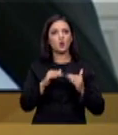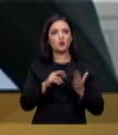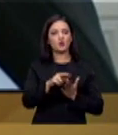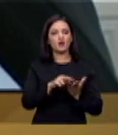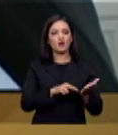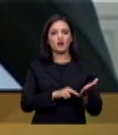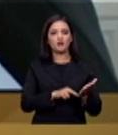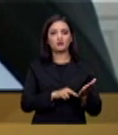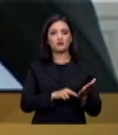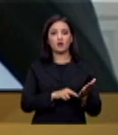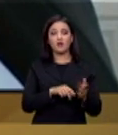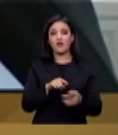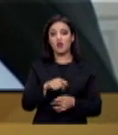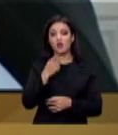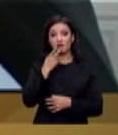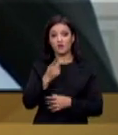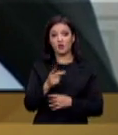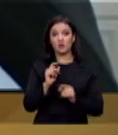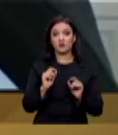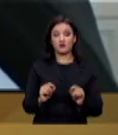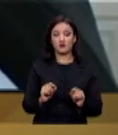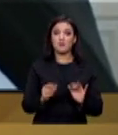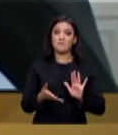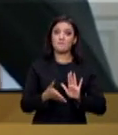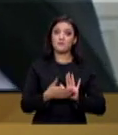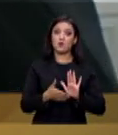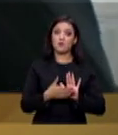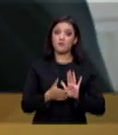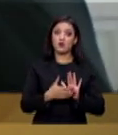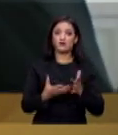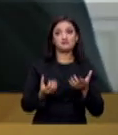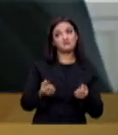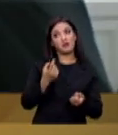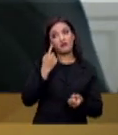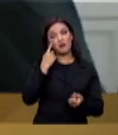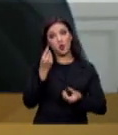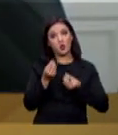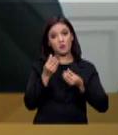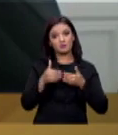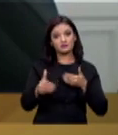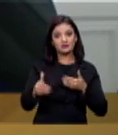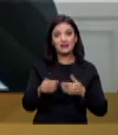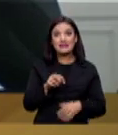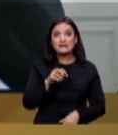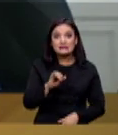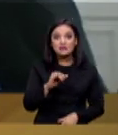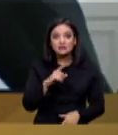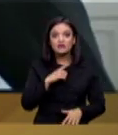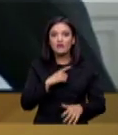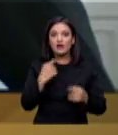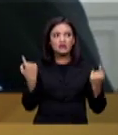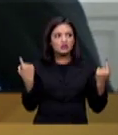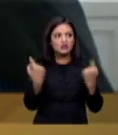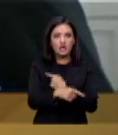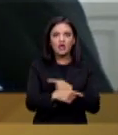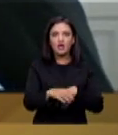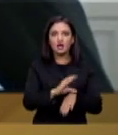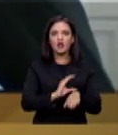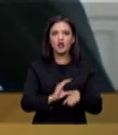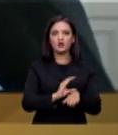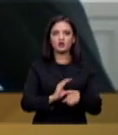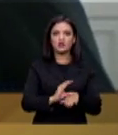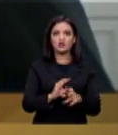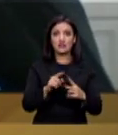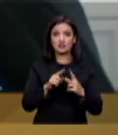relator, propôs a modulação porque sabe que se houver declaração de inconstitucionalidade dessas duas leis, na